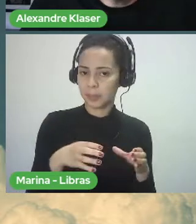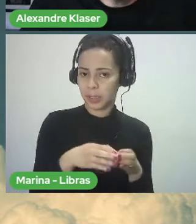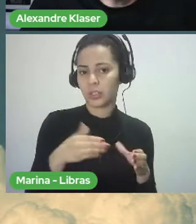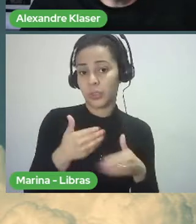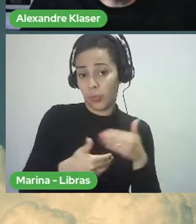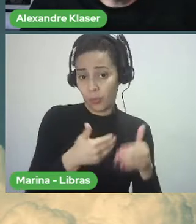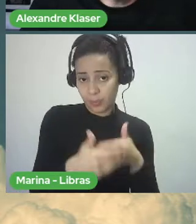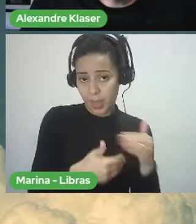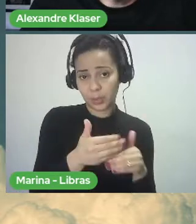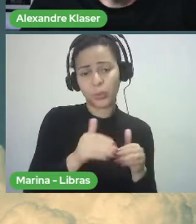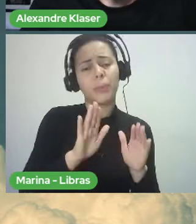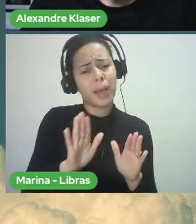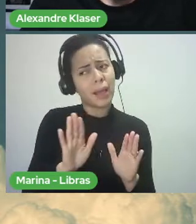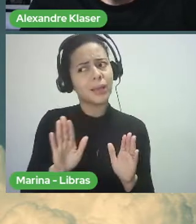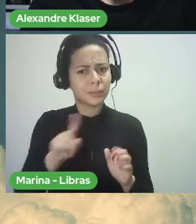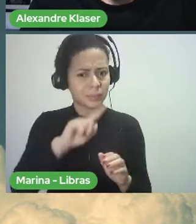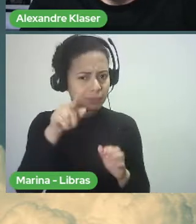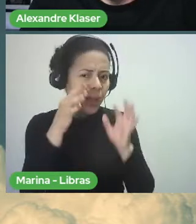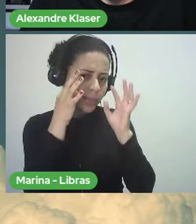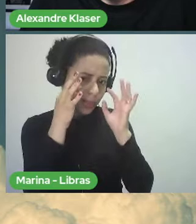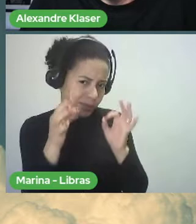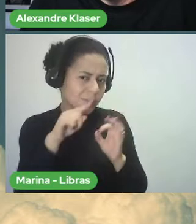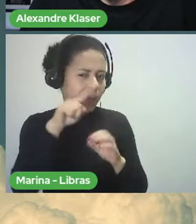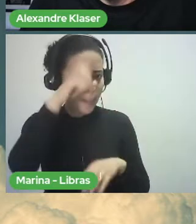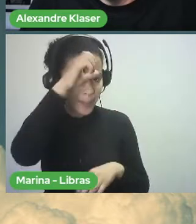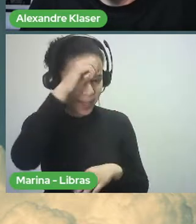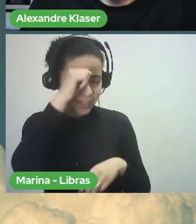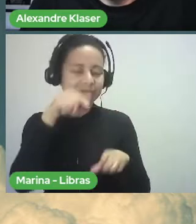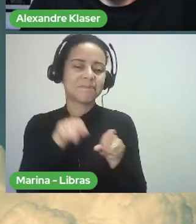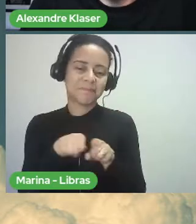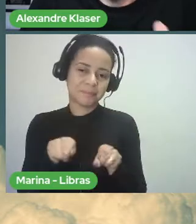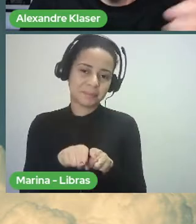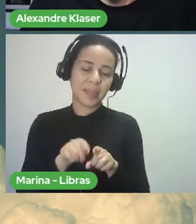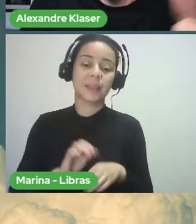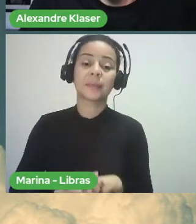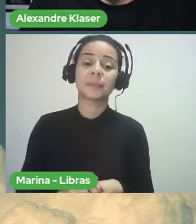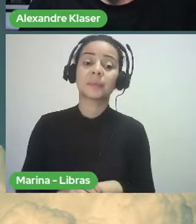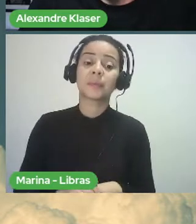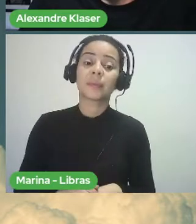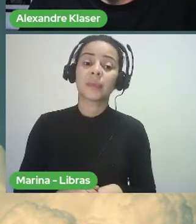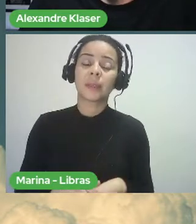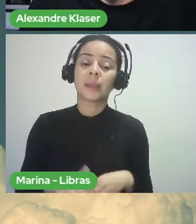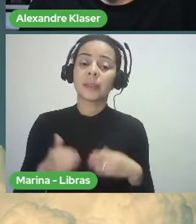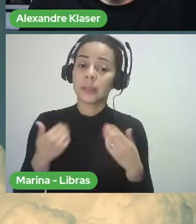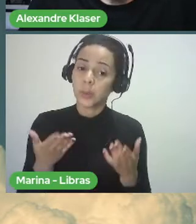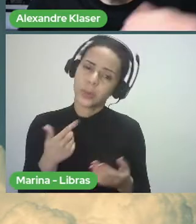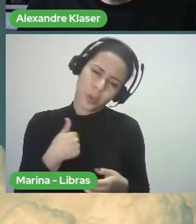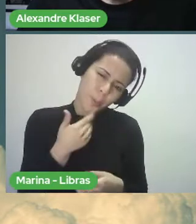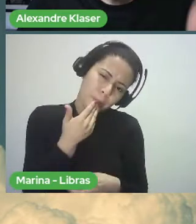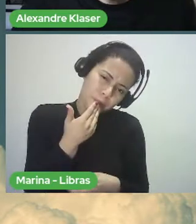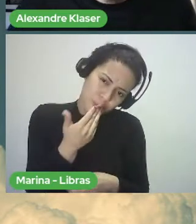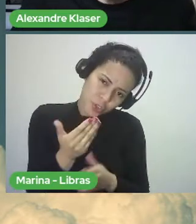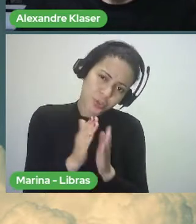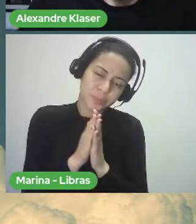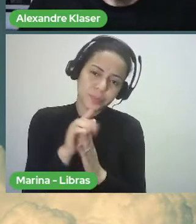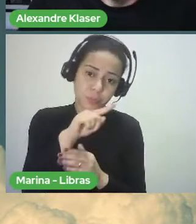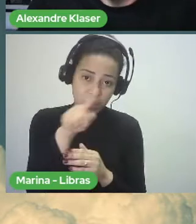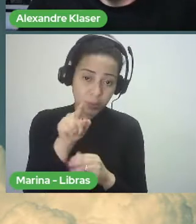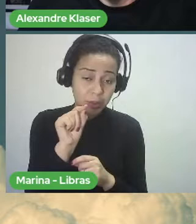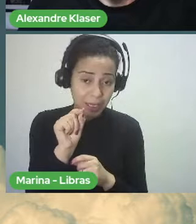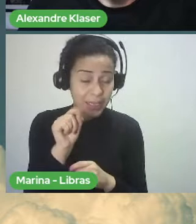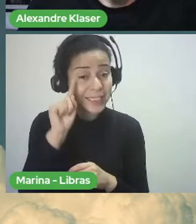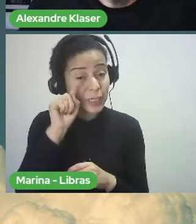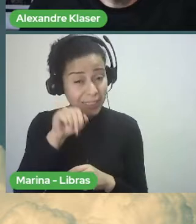das organizações. Uma coisa que eu peço é, se tiverem algumas dúvidas, a gente vai ter um tempo no final, mas se já